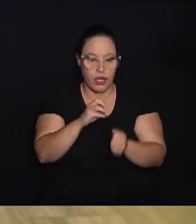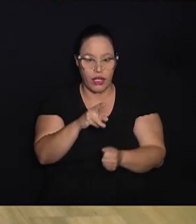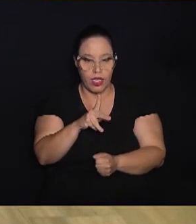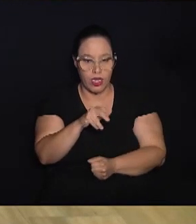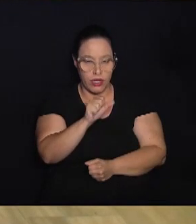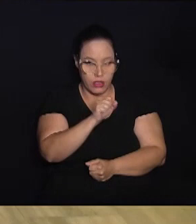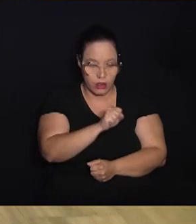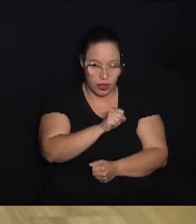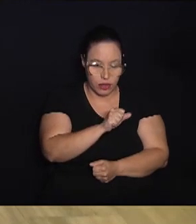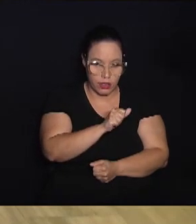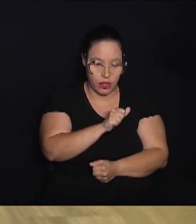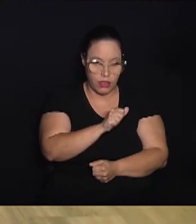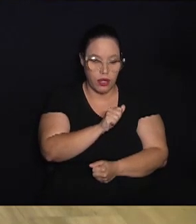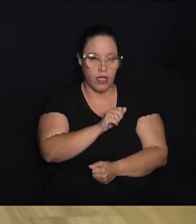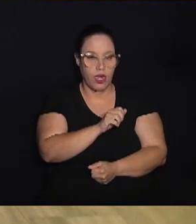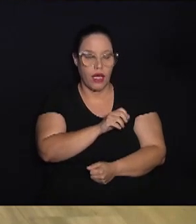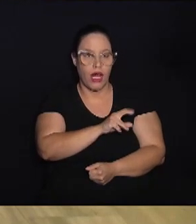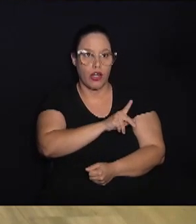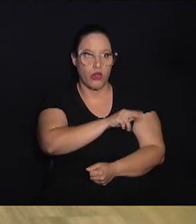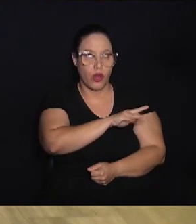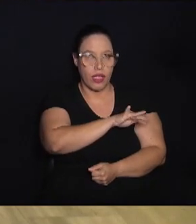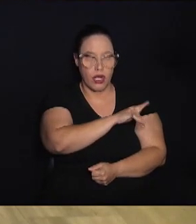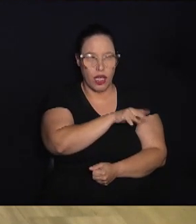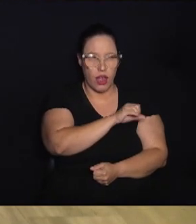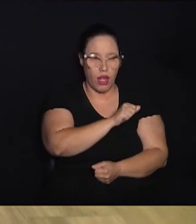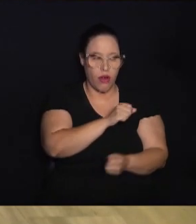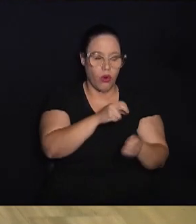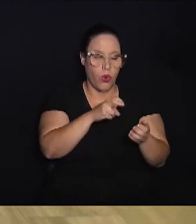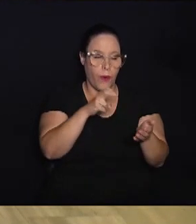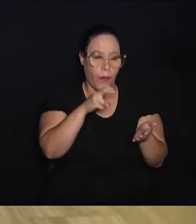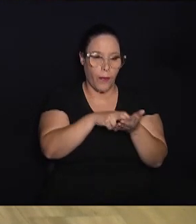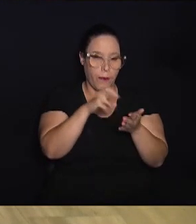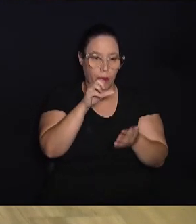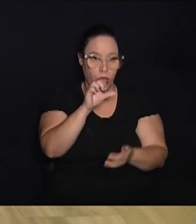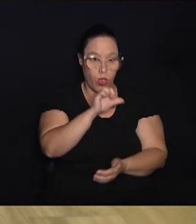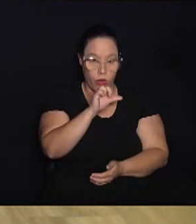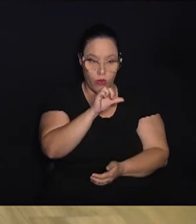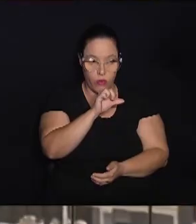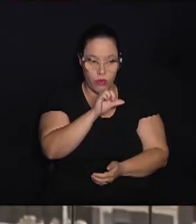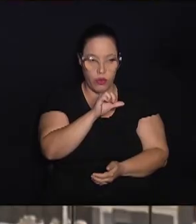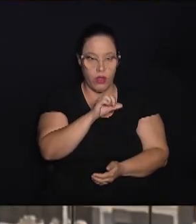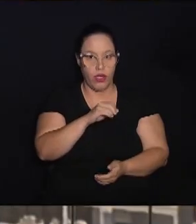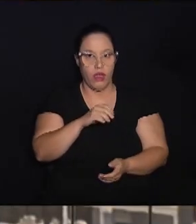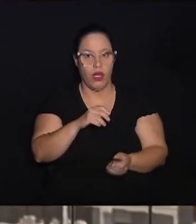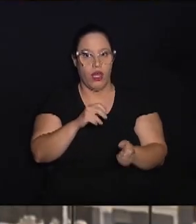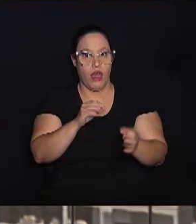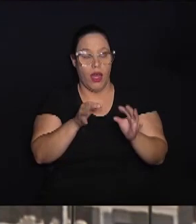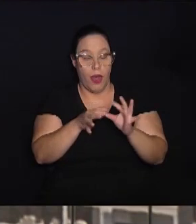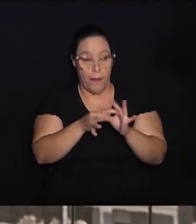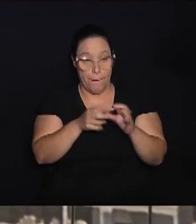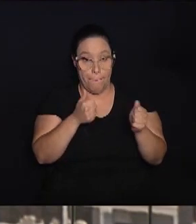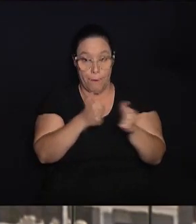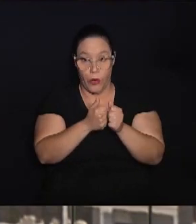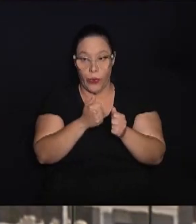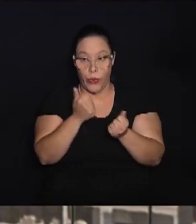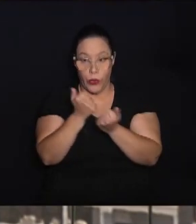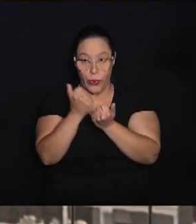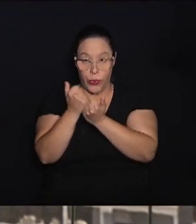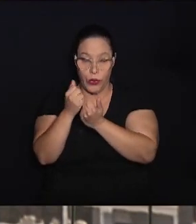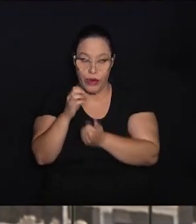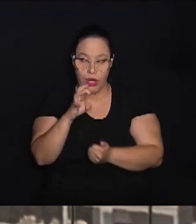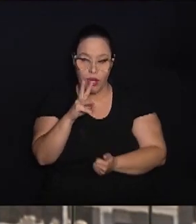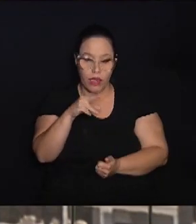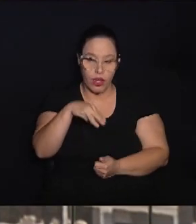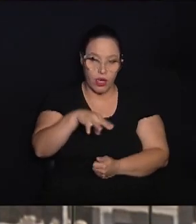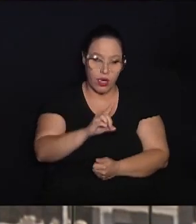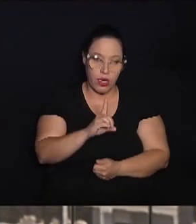Associação ciclo ativo e começa às 9 horas E terá o apoio da indec Então vai tá tudo organizado ainda dá tempo de você